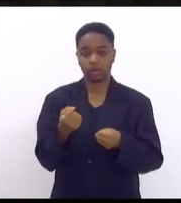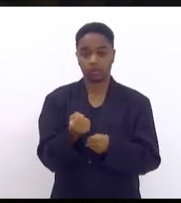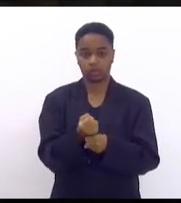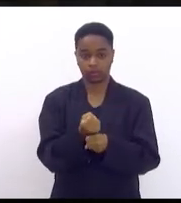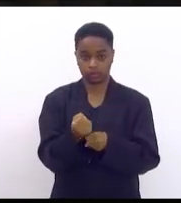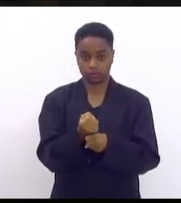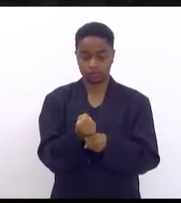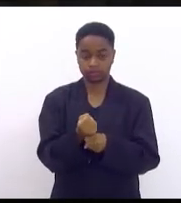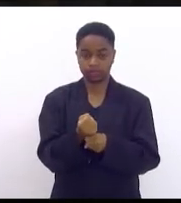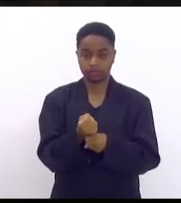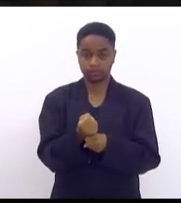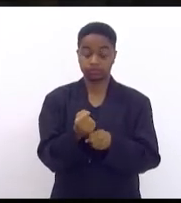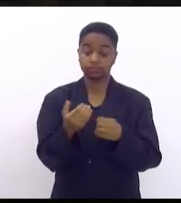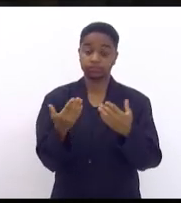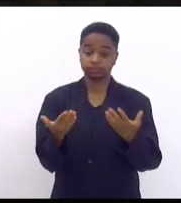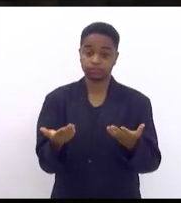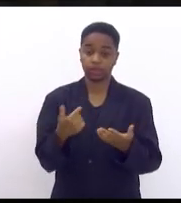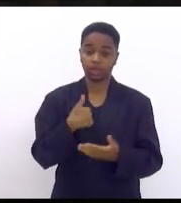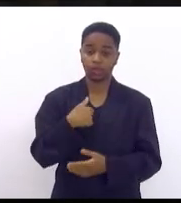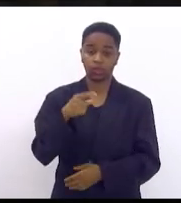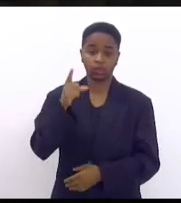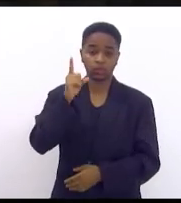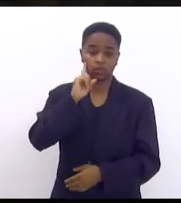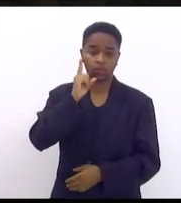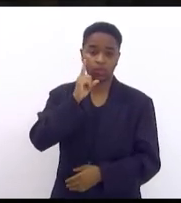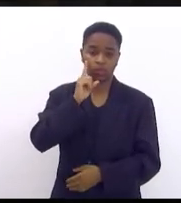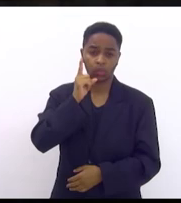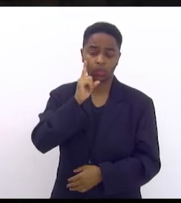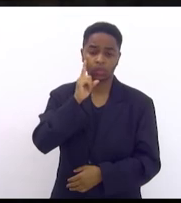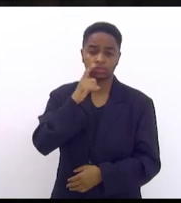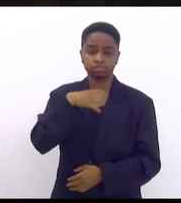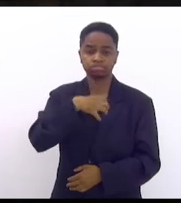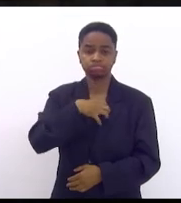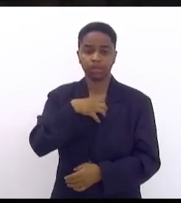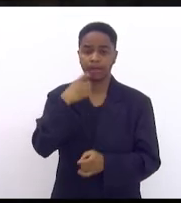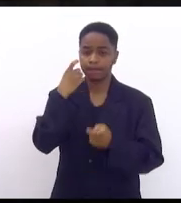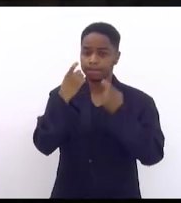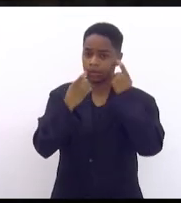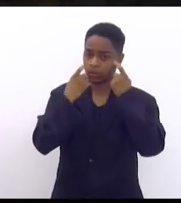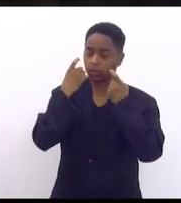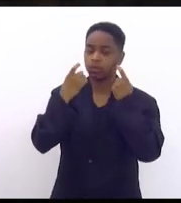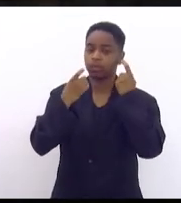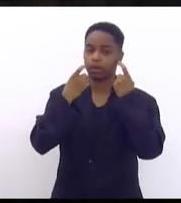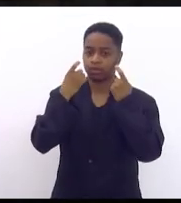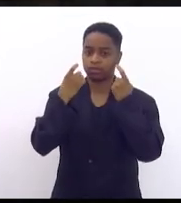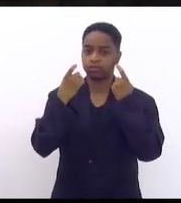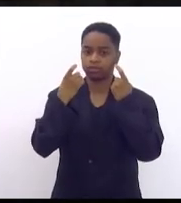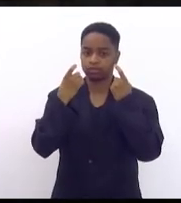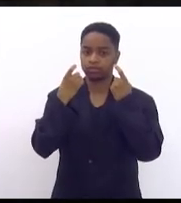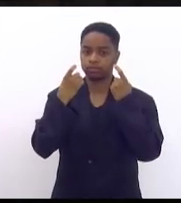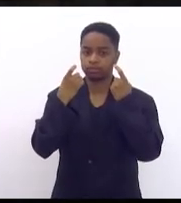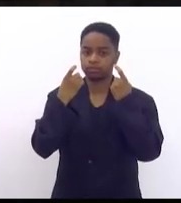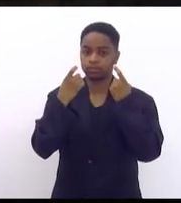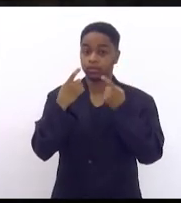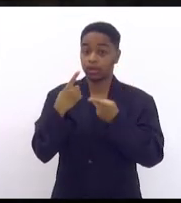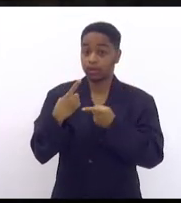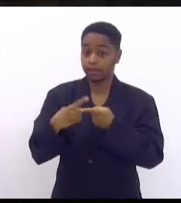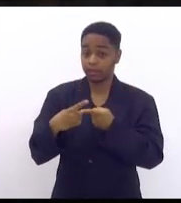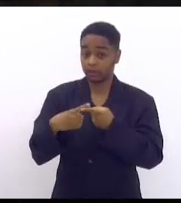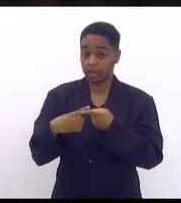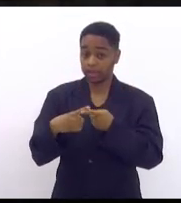eu, cada dia, senhor presidente, estou mais preocupado, porque o tempo